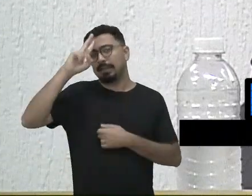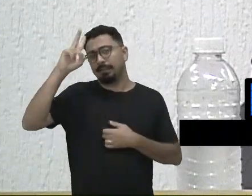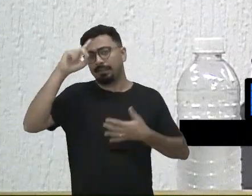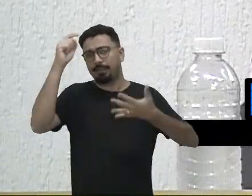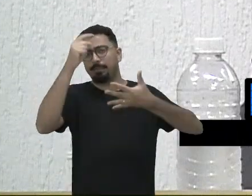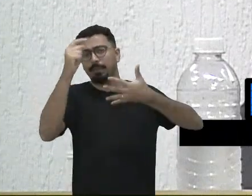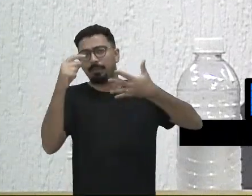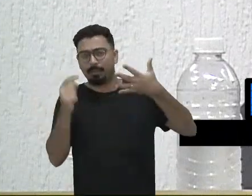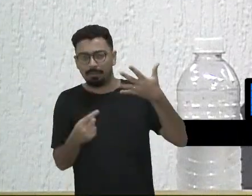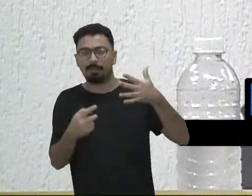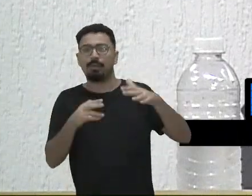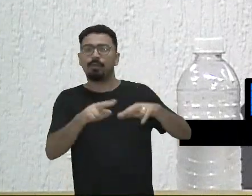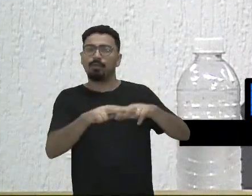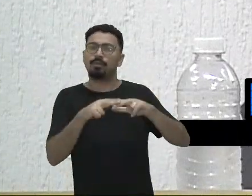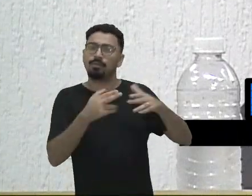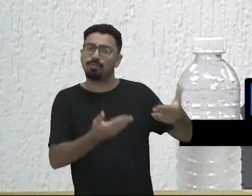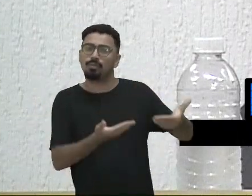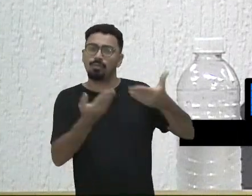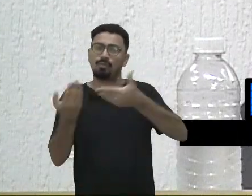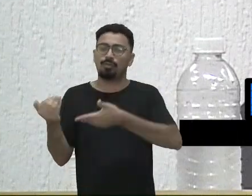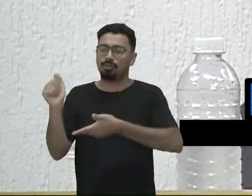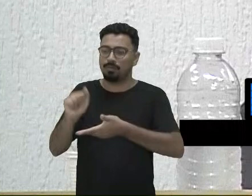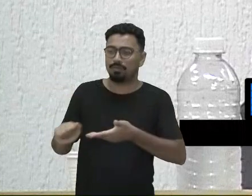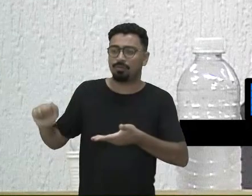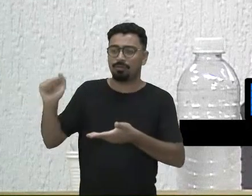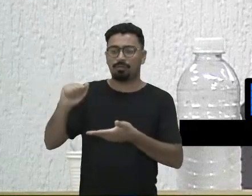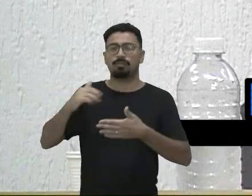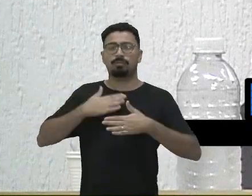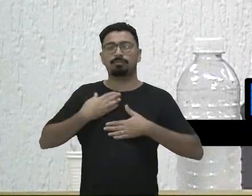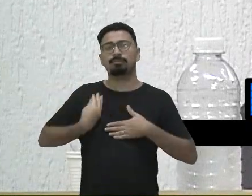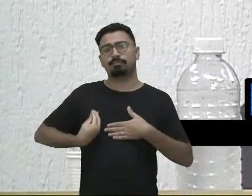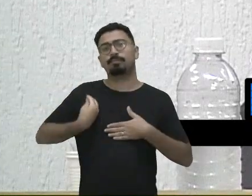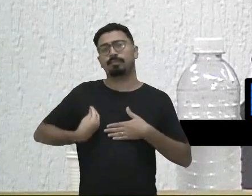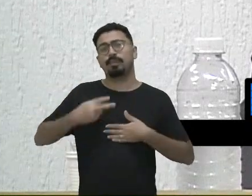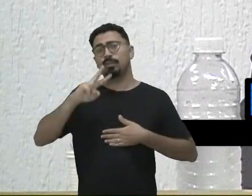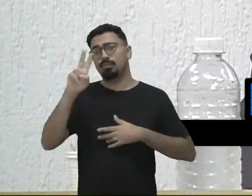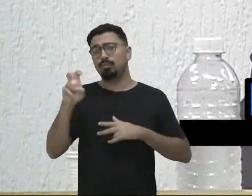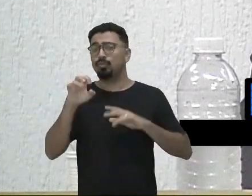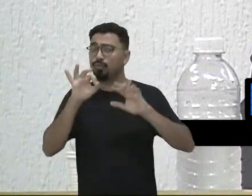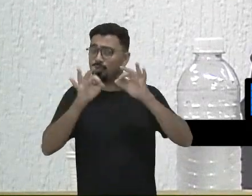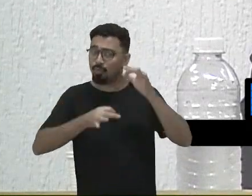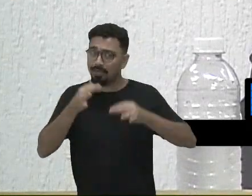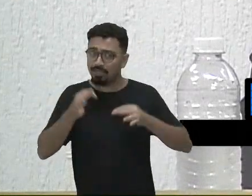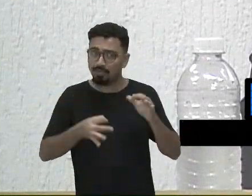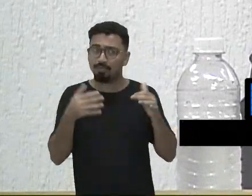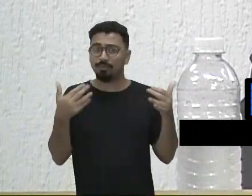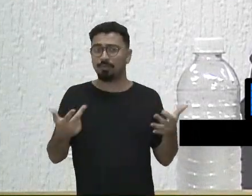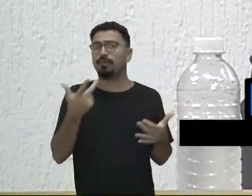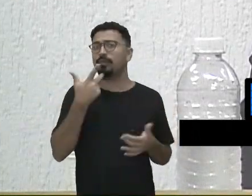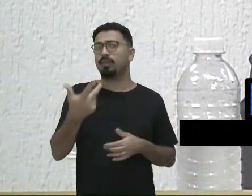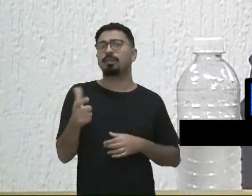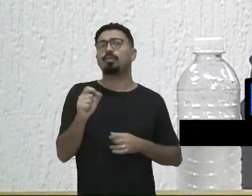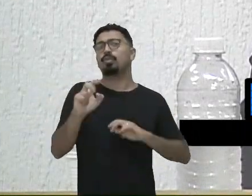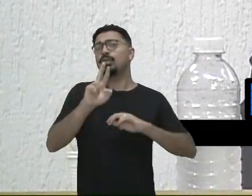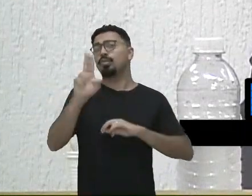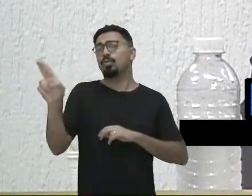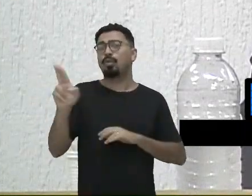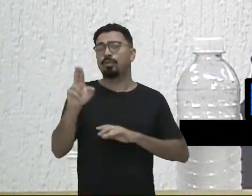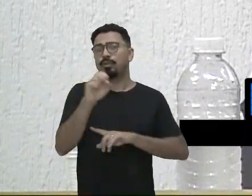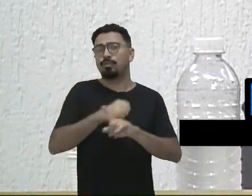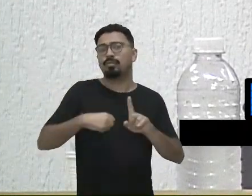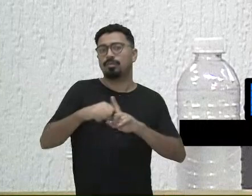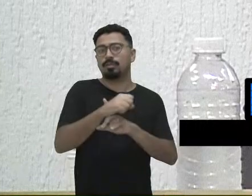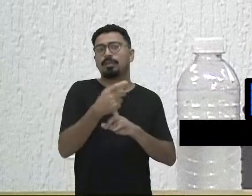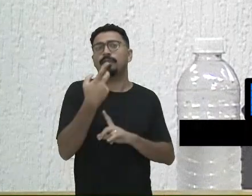isso foi o convite pela associação da minha presença na questão jurídica. Falar do uso do nome social também é falar sobre